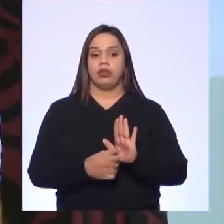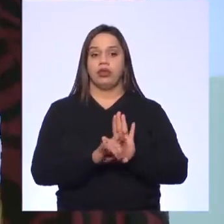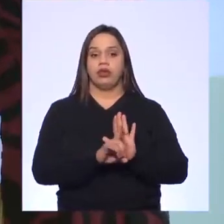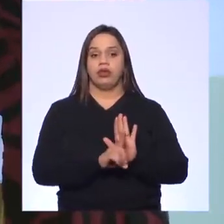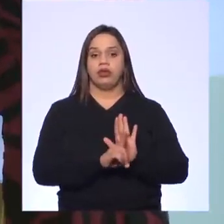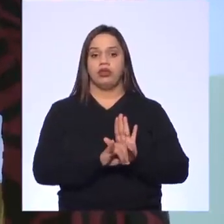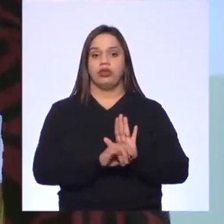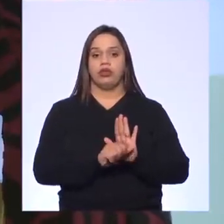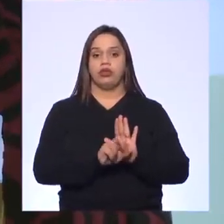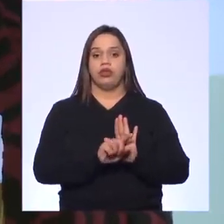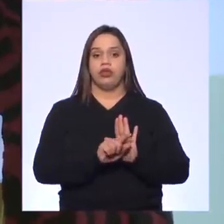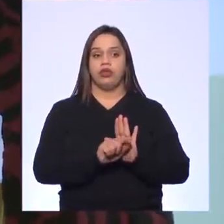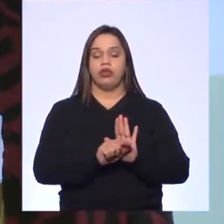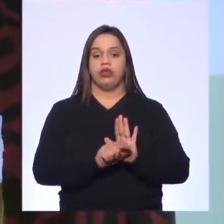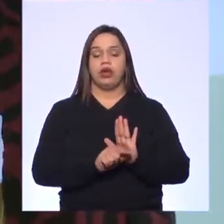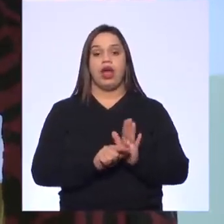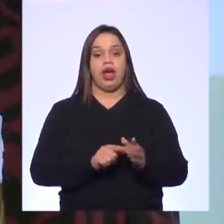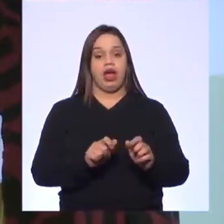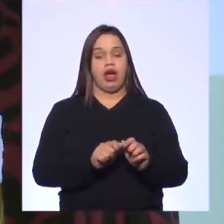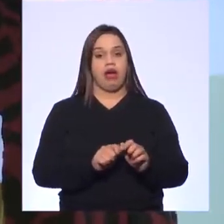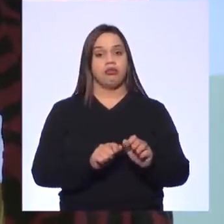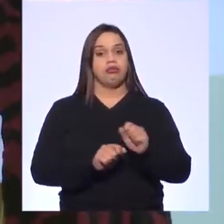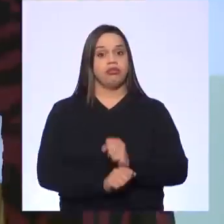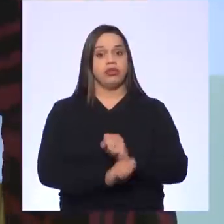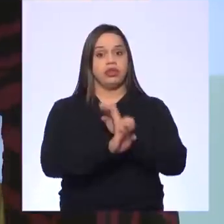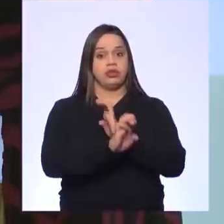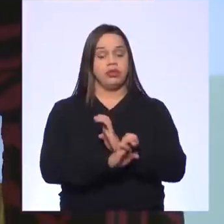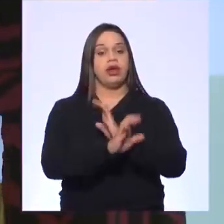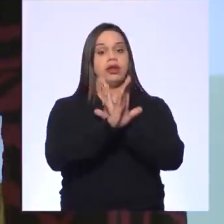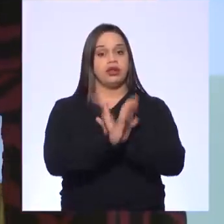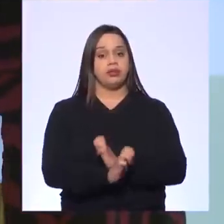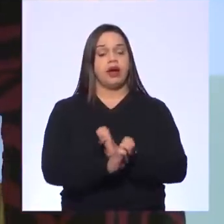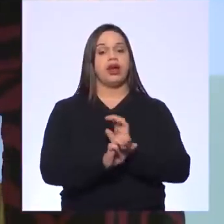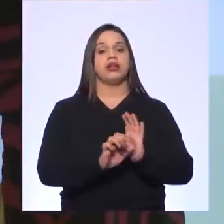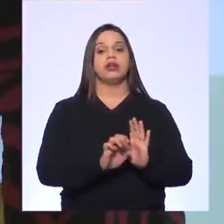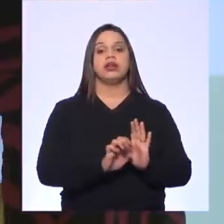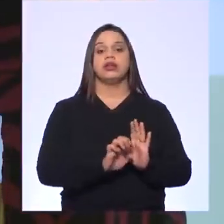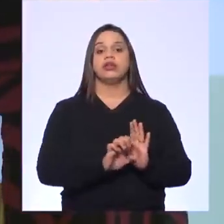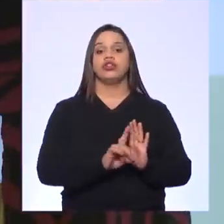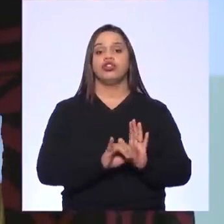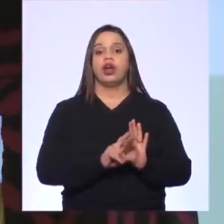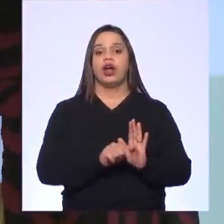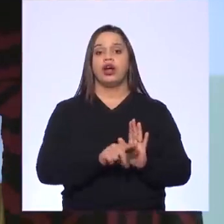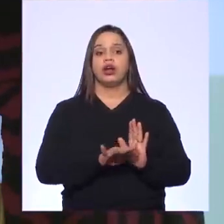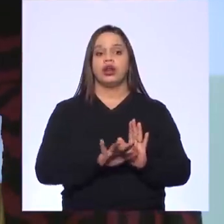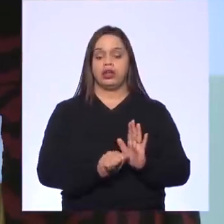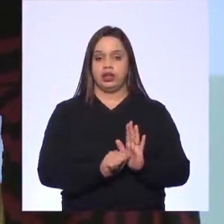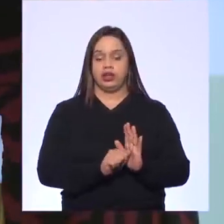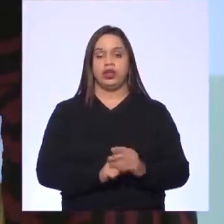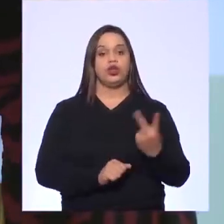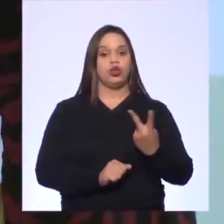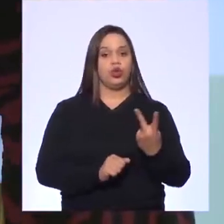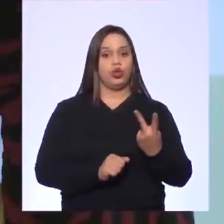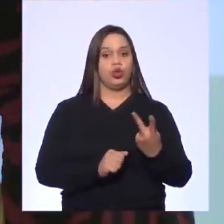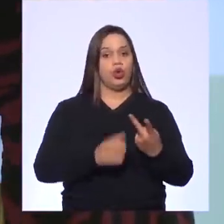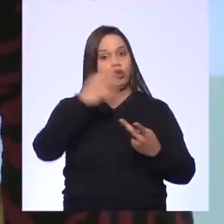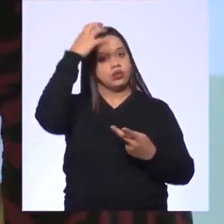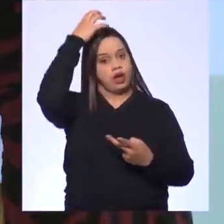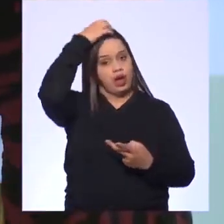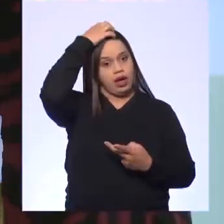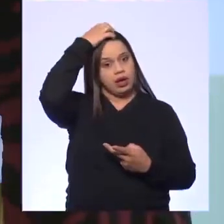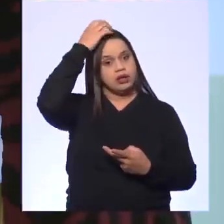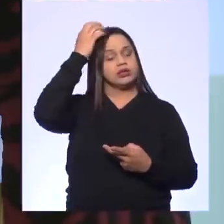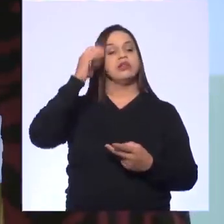sistema político. Esparta, diarquia com 2 reis. Atenas, democracia, com